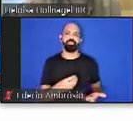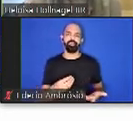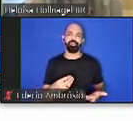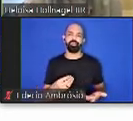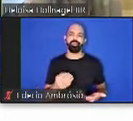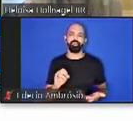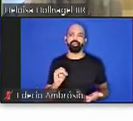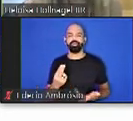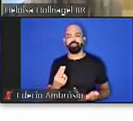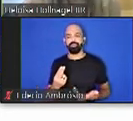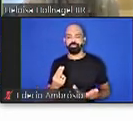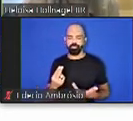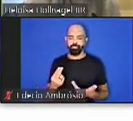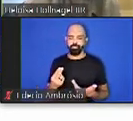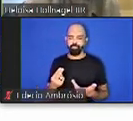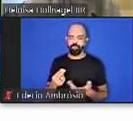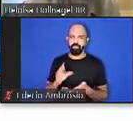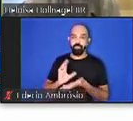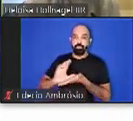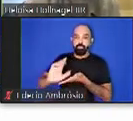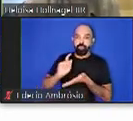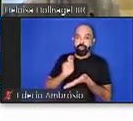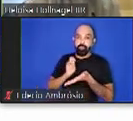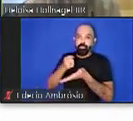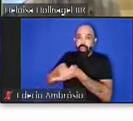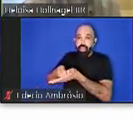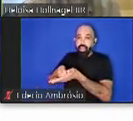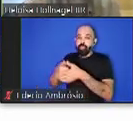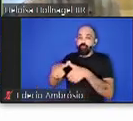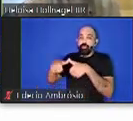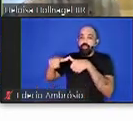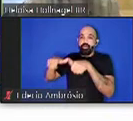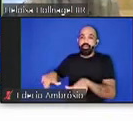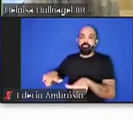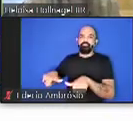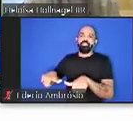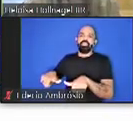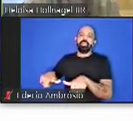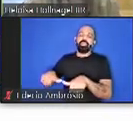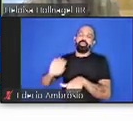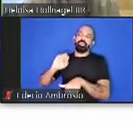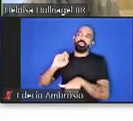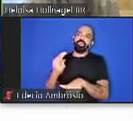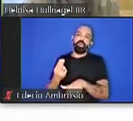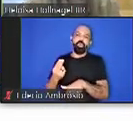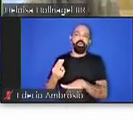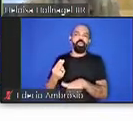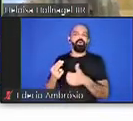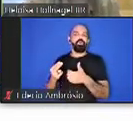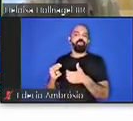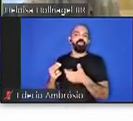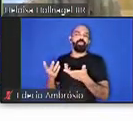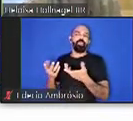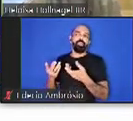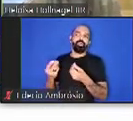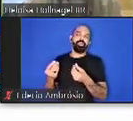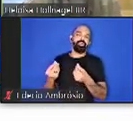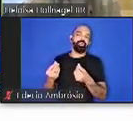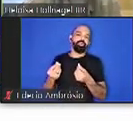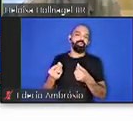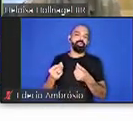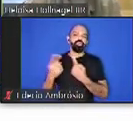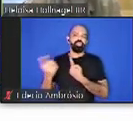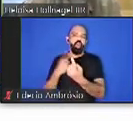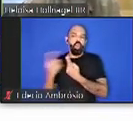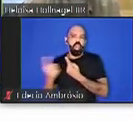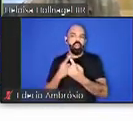condições de custear parte da sua estadia ou da sua permanência e deslocamento para